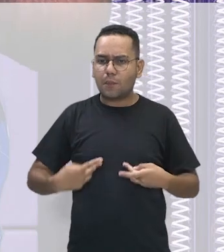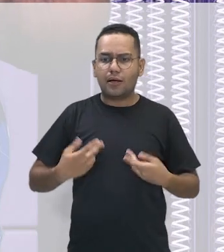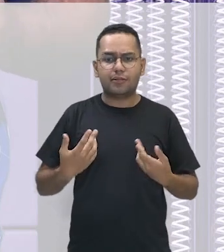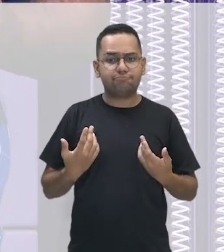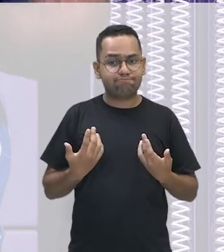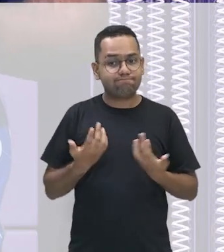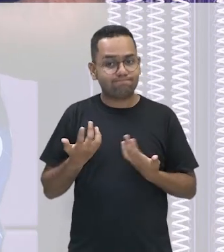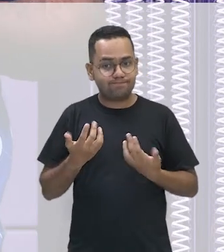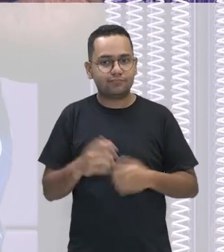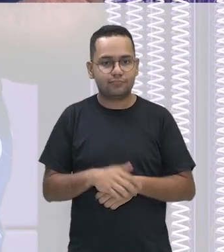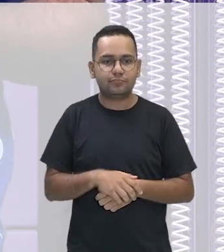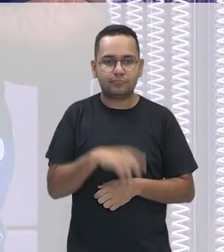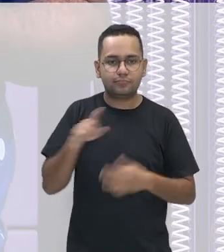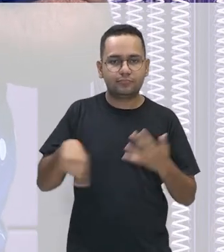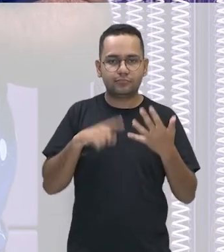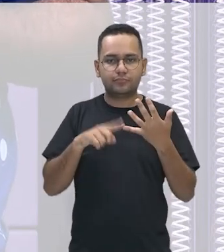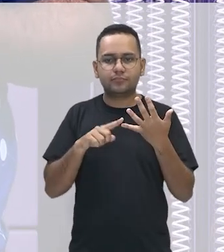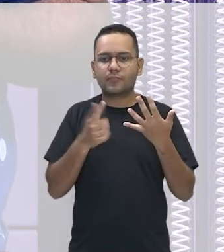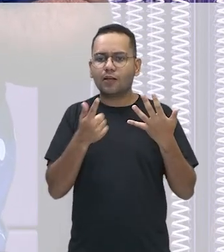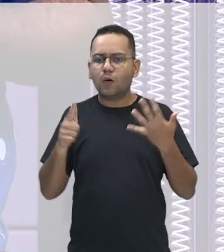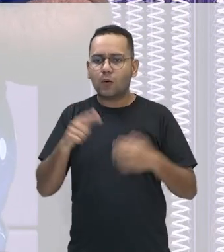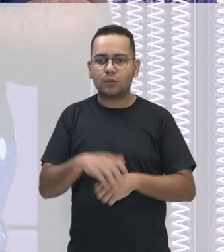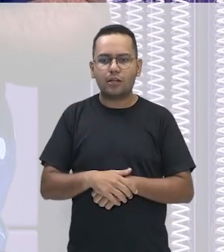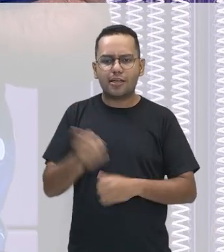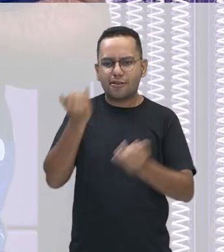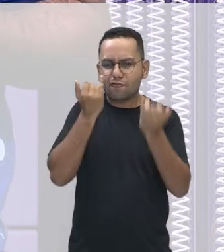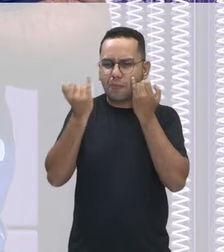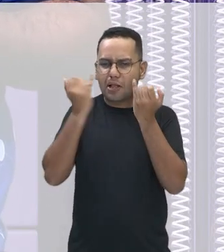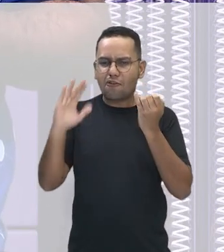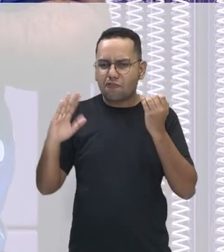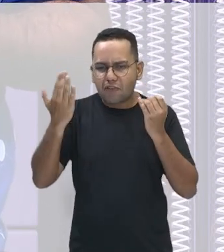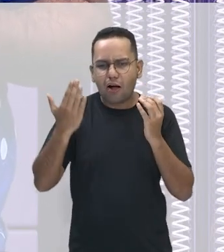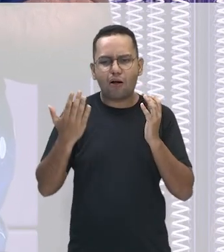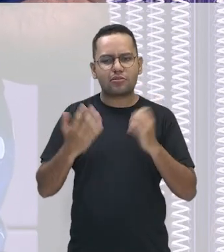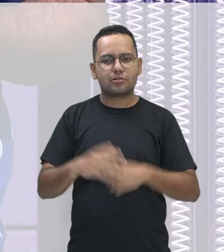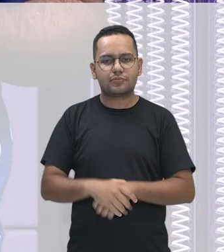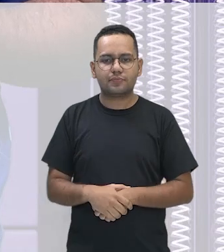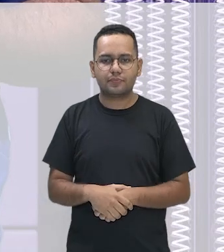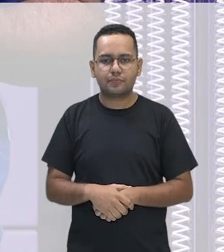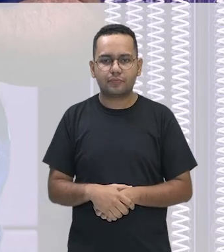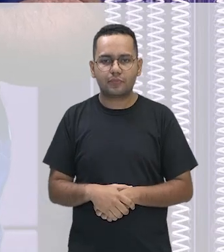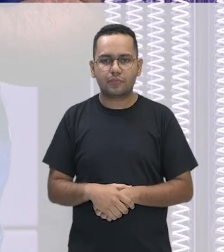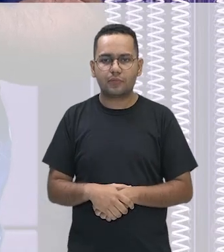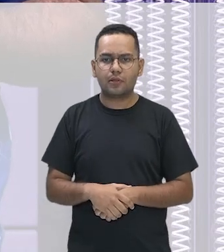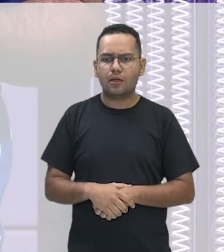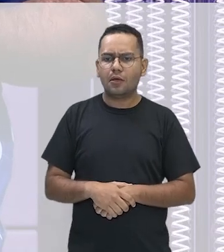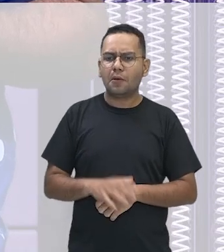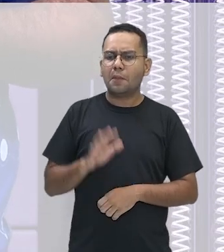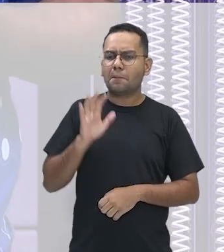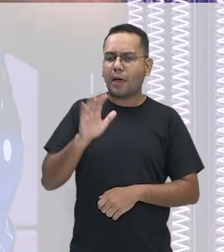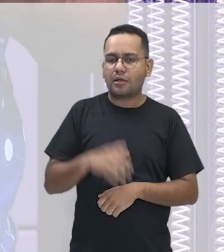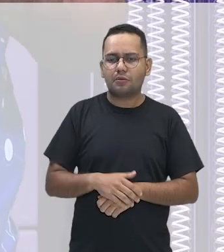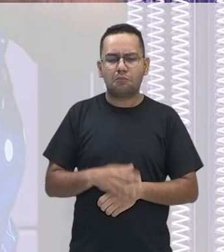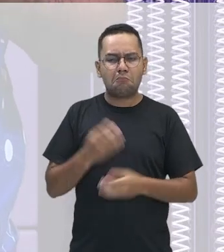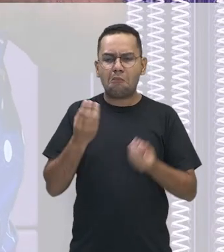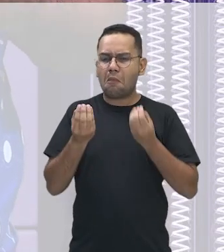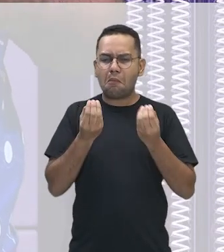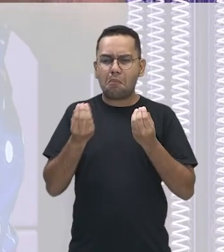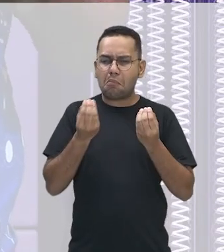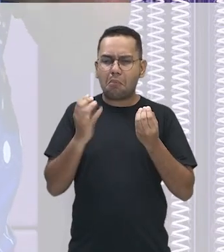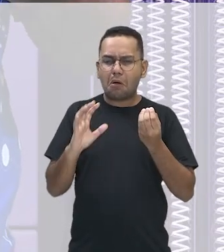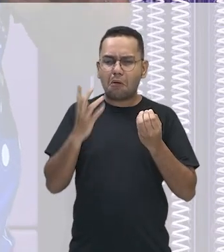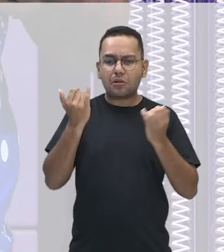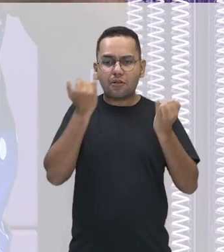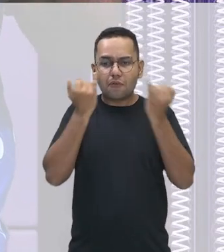da desinformação. Como a disseminação de informações falsas, as